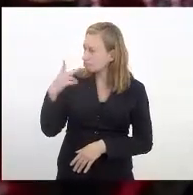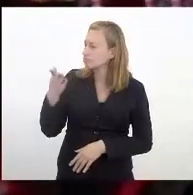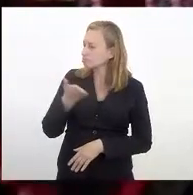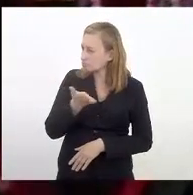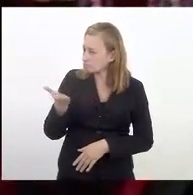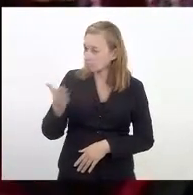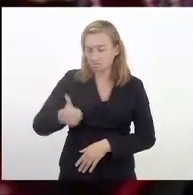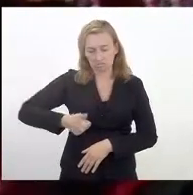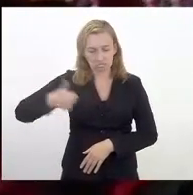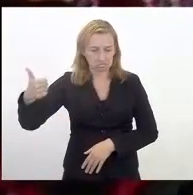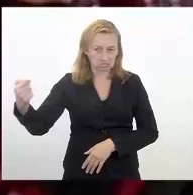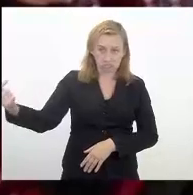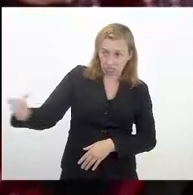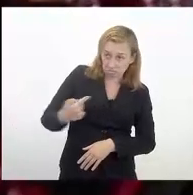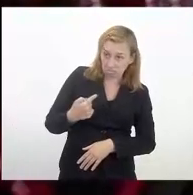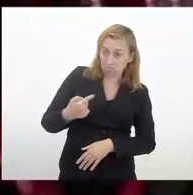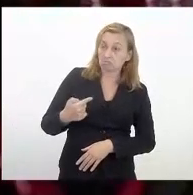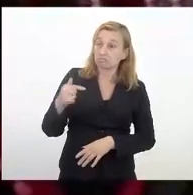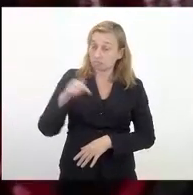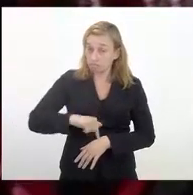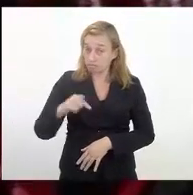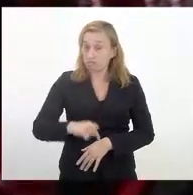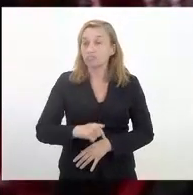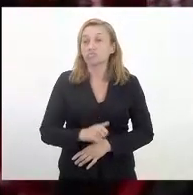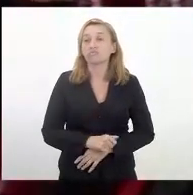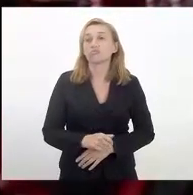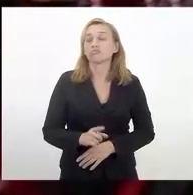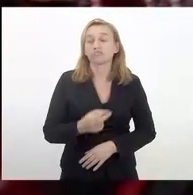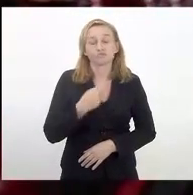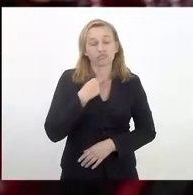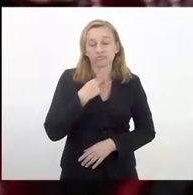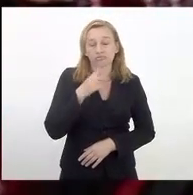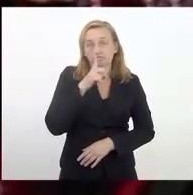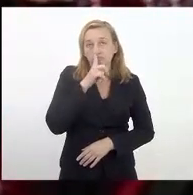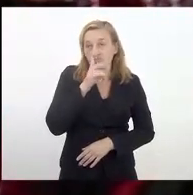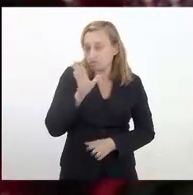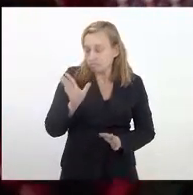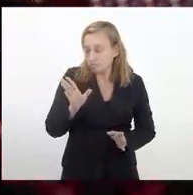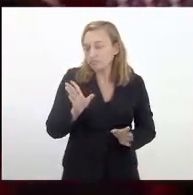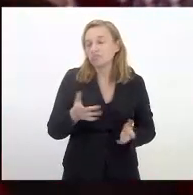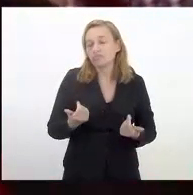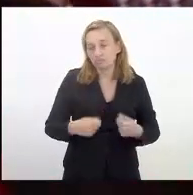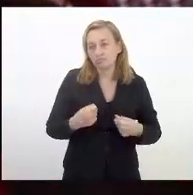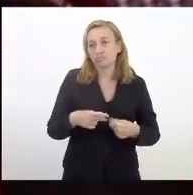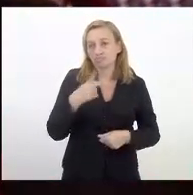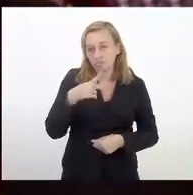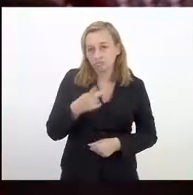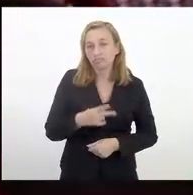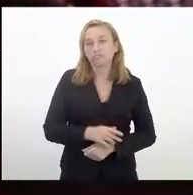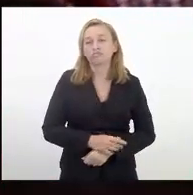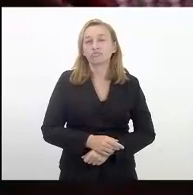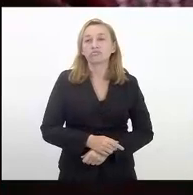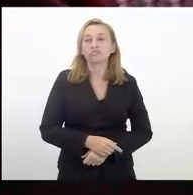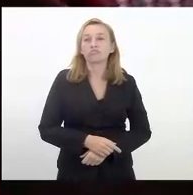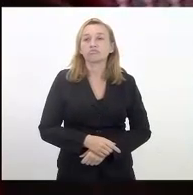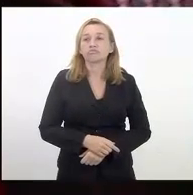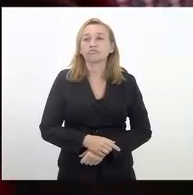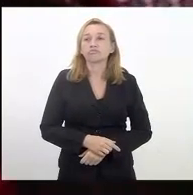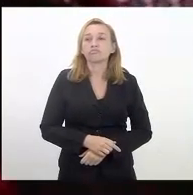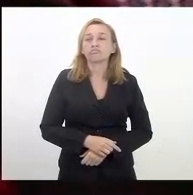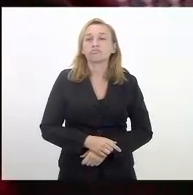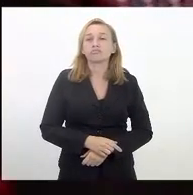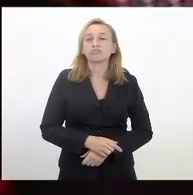muito melhores do caminho aqui mas eu não poderia me furtar também de fazer esse acréscimo